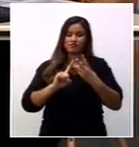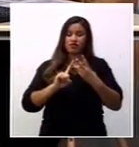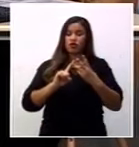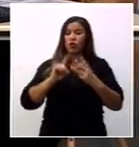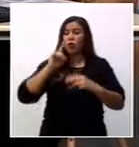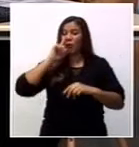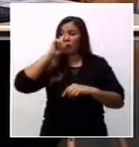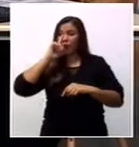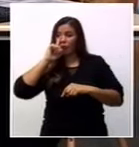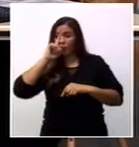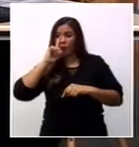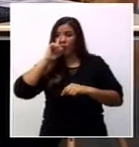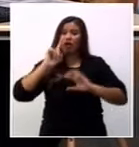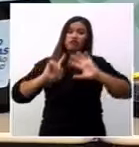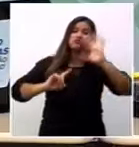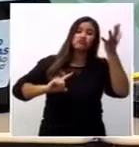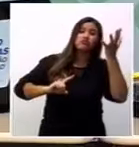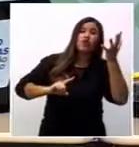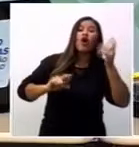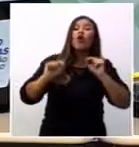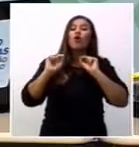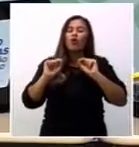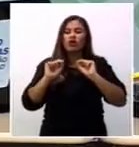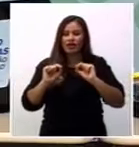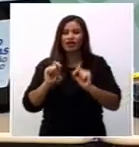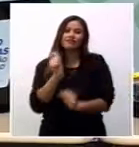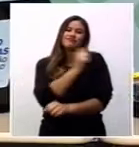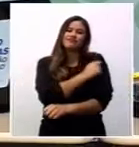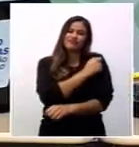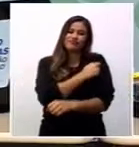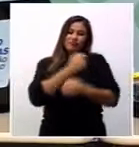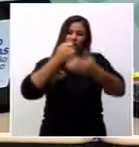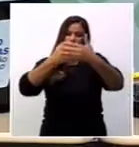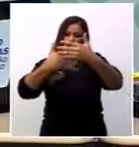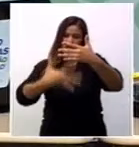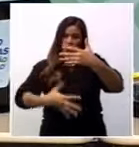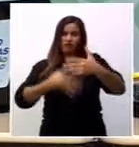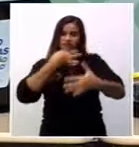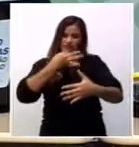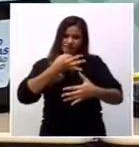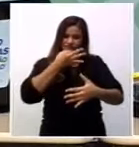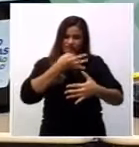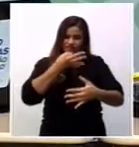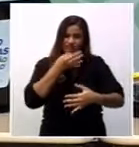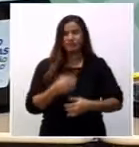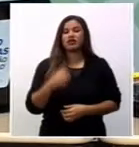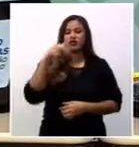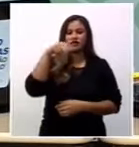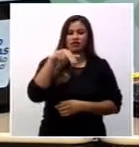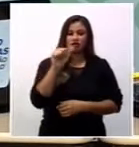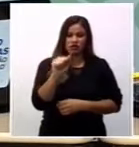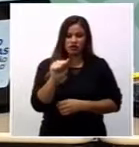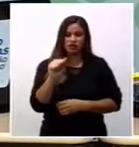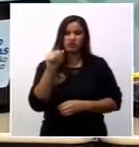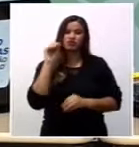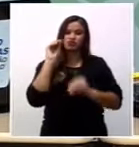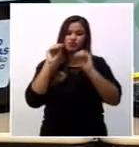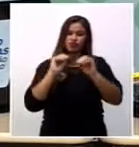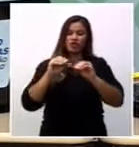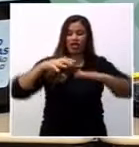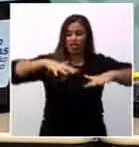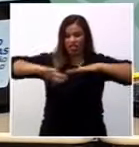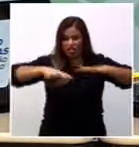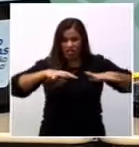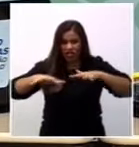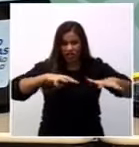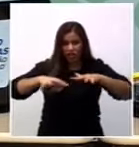no vídeo? Nós tivemos alguns alunos aí que colocaram suas contribuições. Quem são esses alunos? Nós temos a Ana, que colocou terremoto,